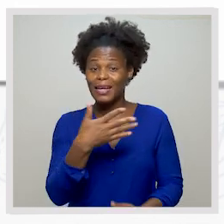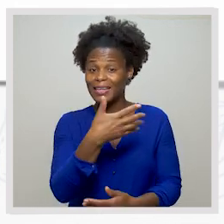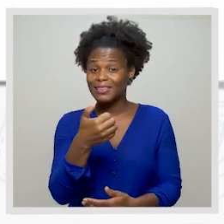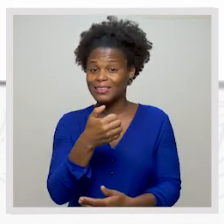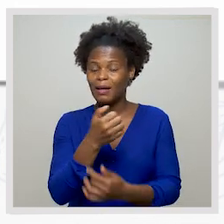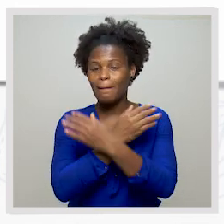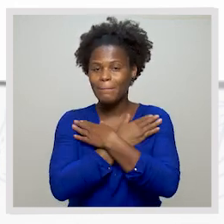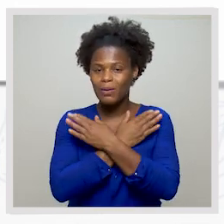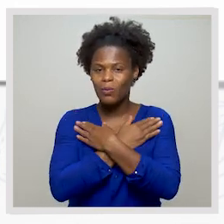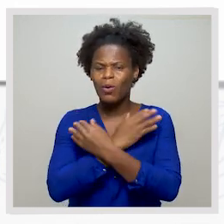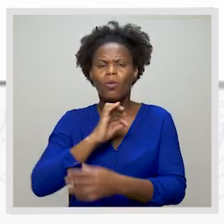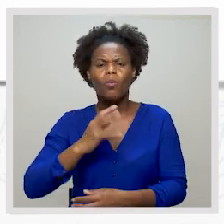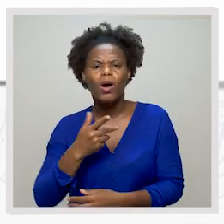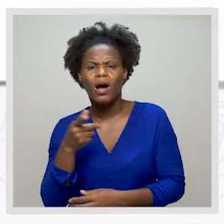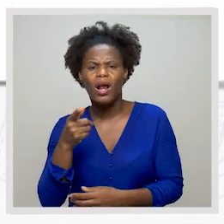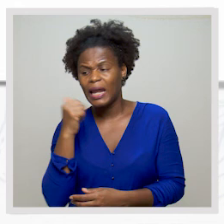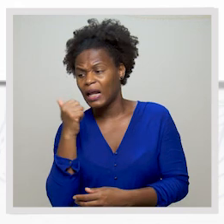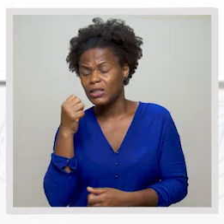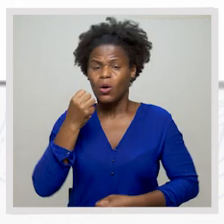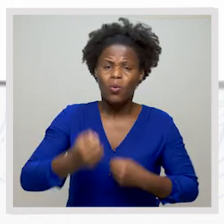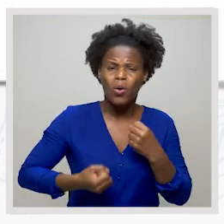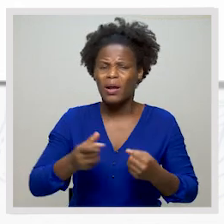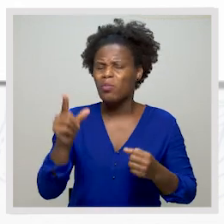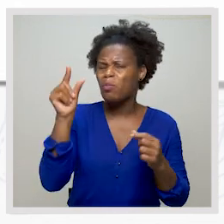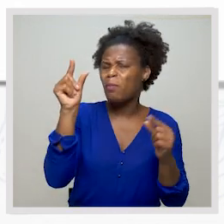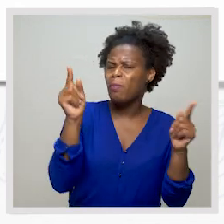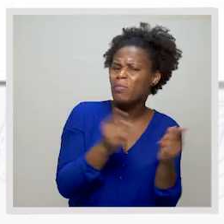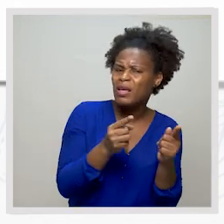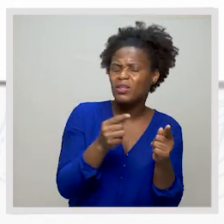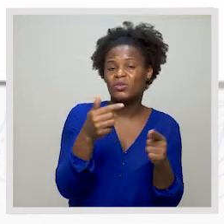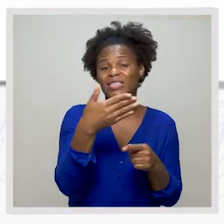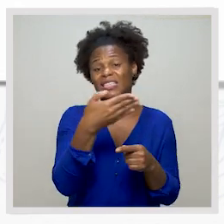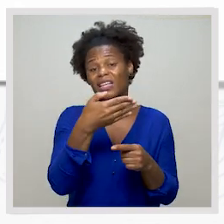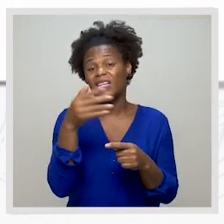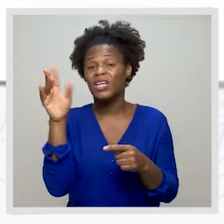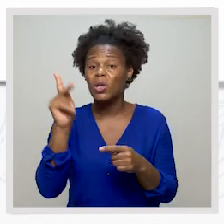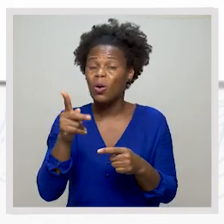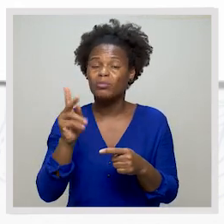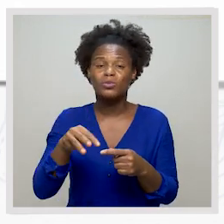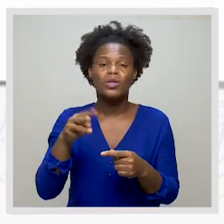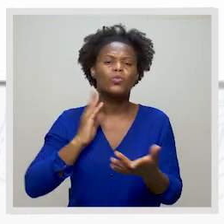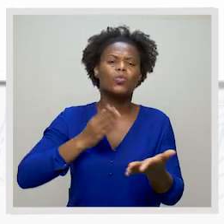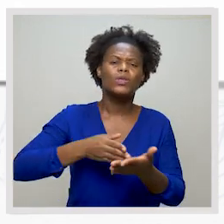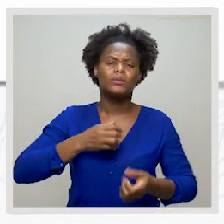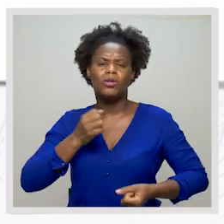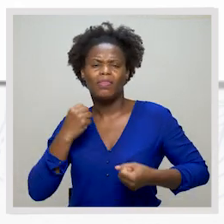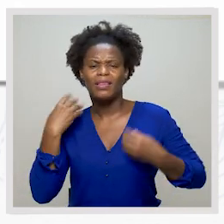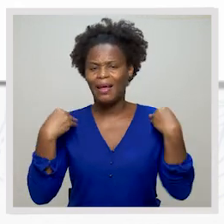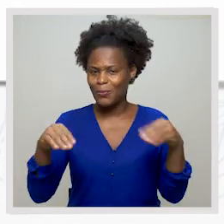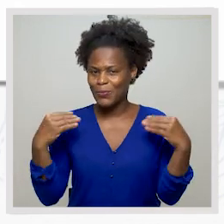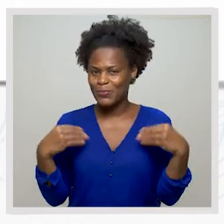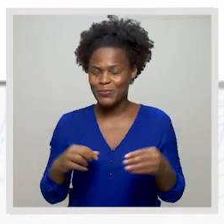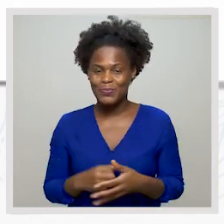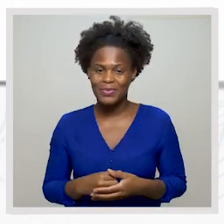2.4. Dos 15 amigos, quantos correram menos de 7 quilômetros no último